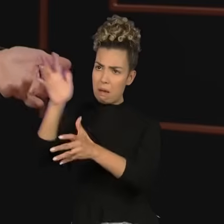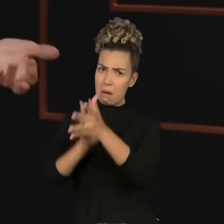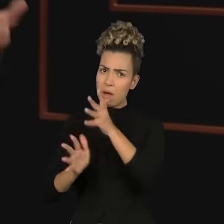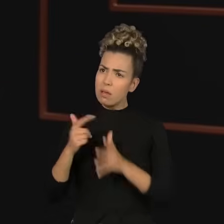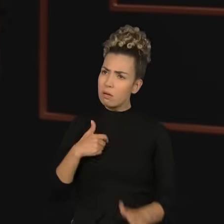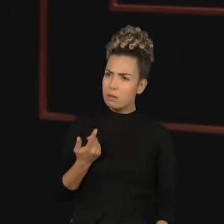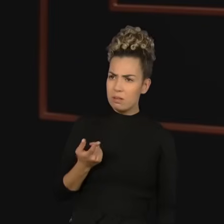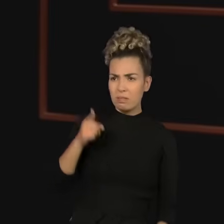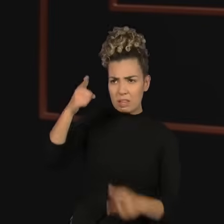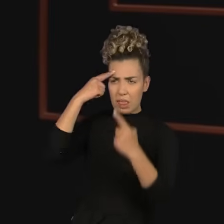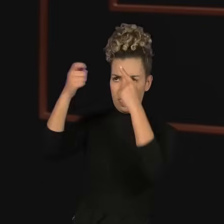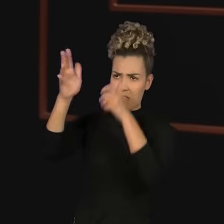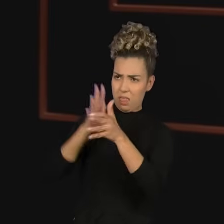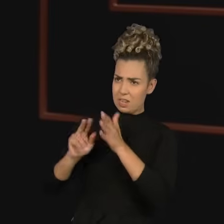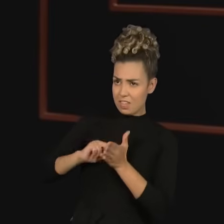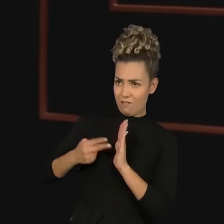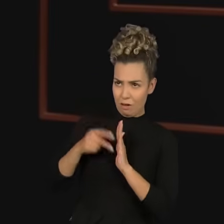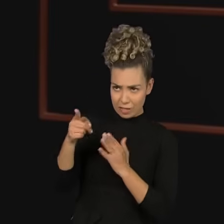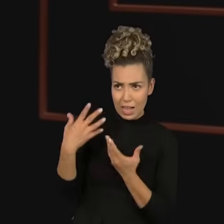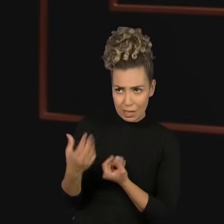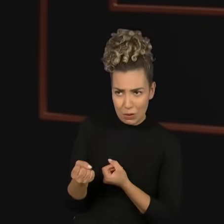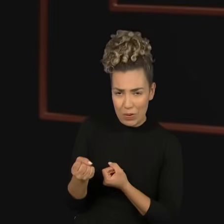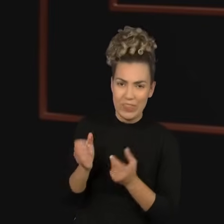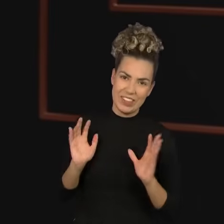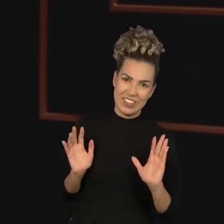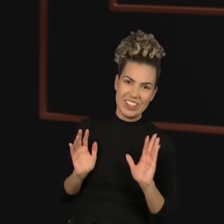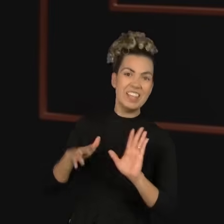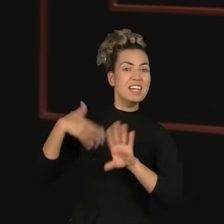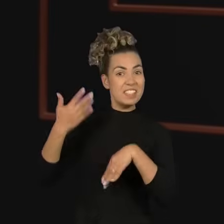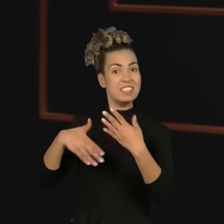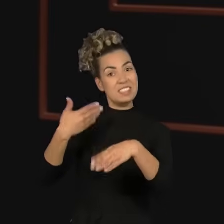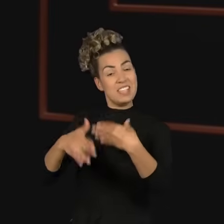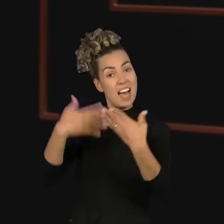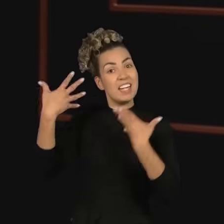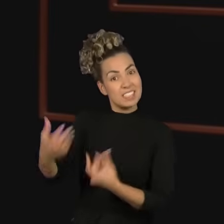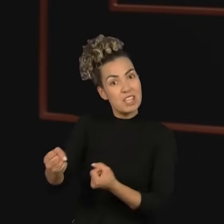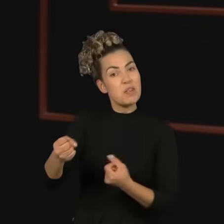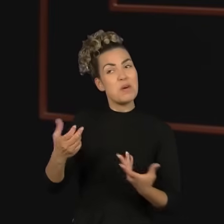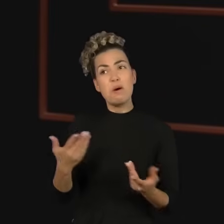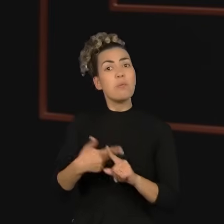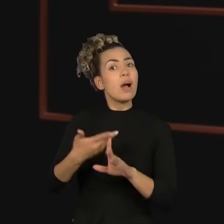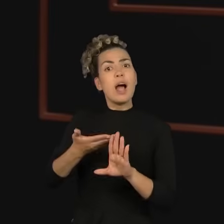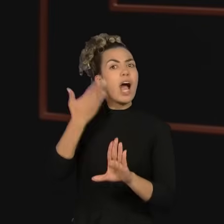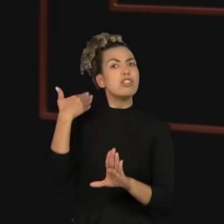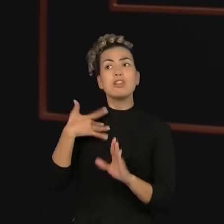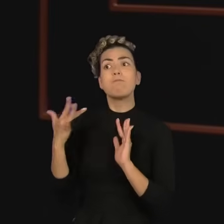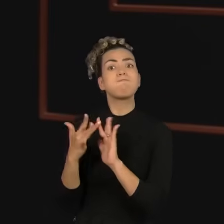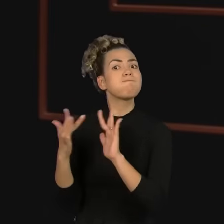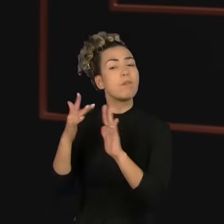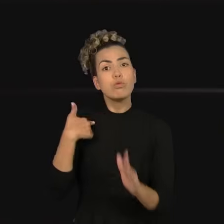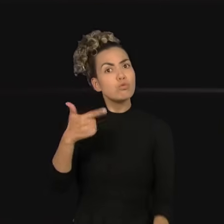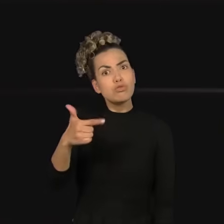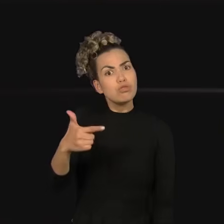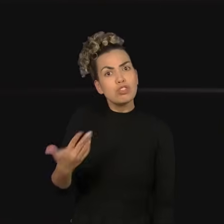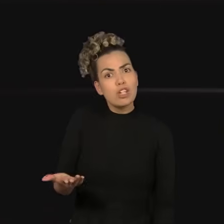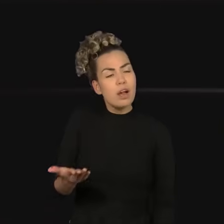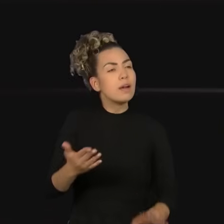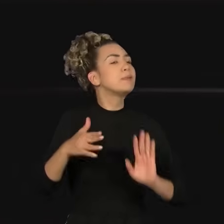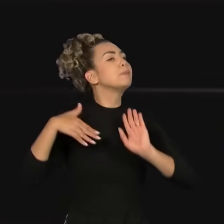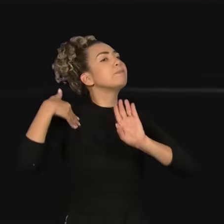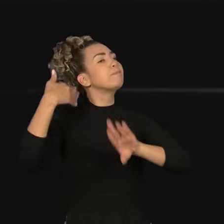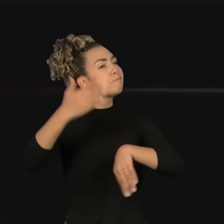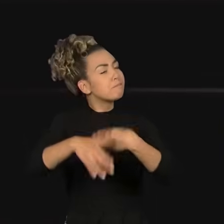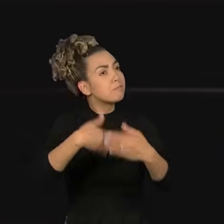meu irmão, né? Então, sempre é fácil trabalhar com ele. Mas ela, eu tinha um pouco assim, falei, nossa. E aí vocês se reencontraram no